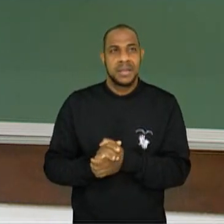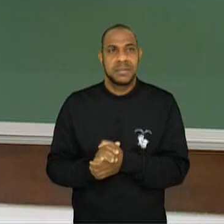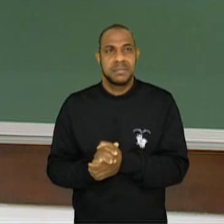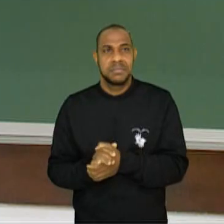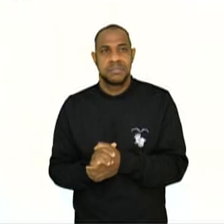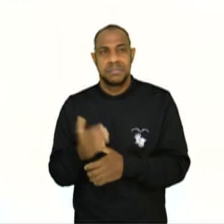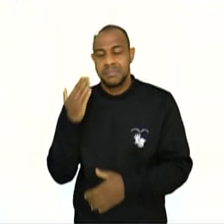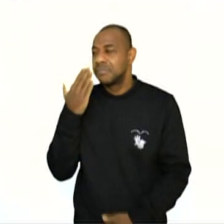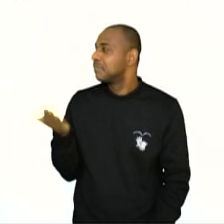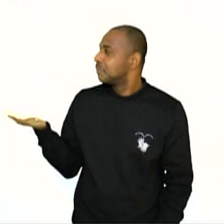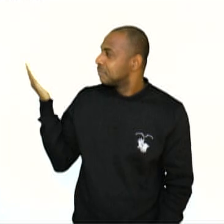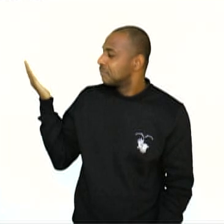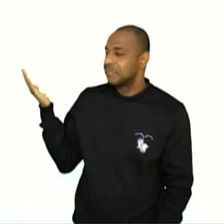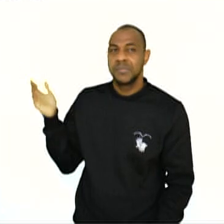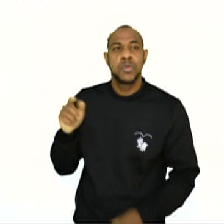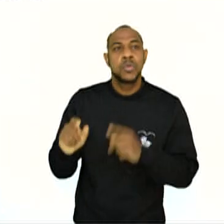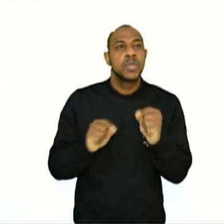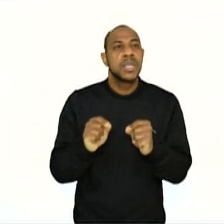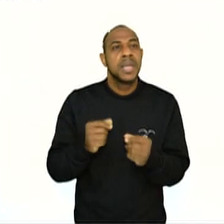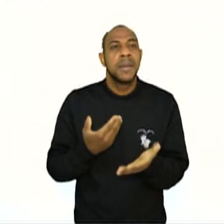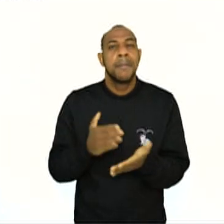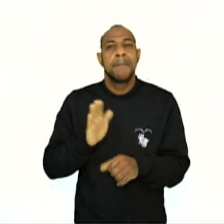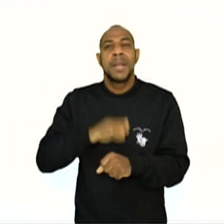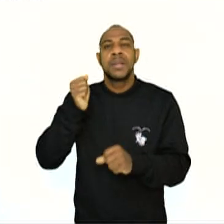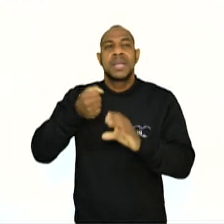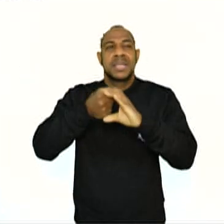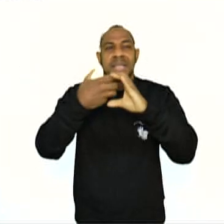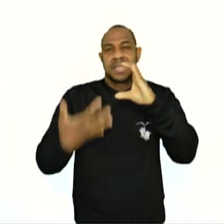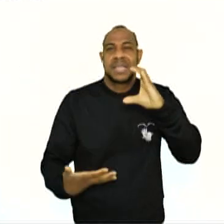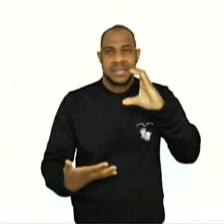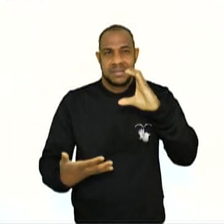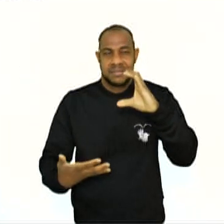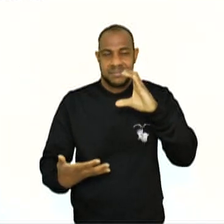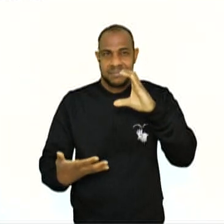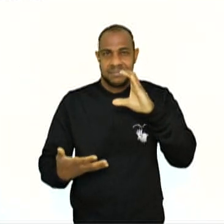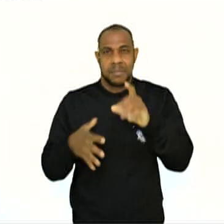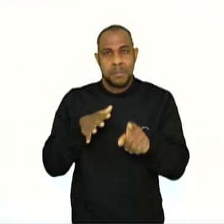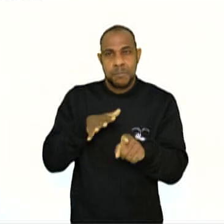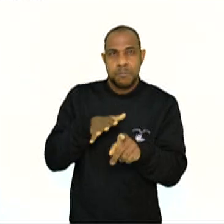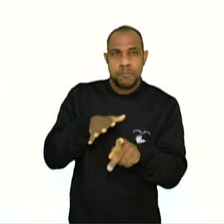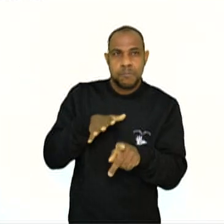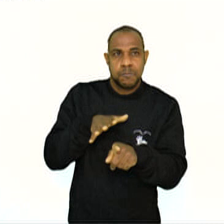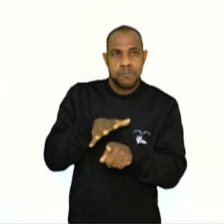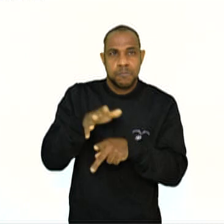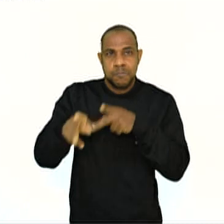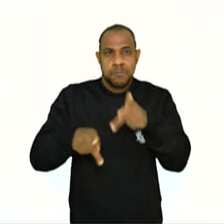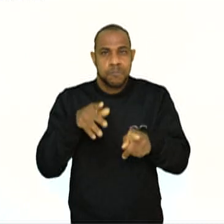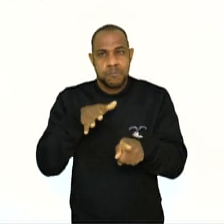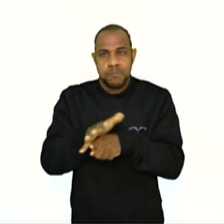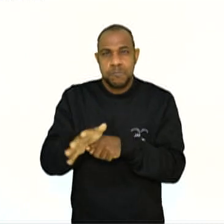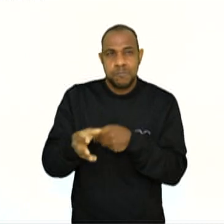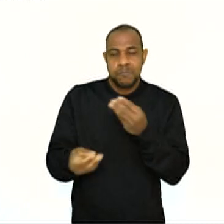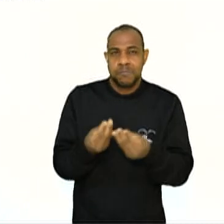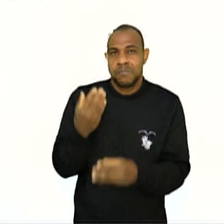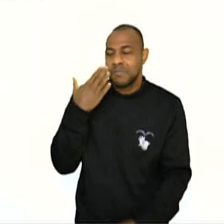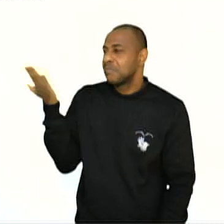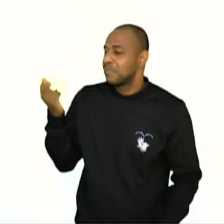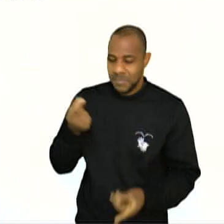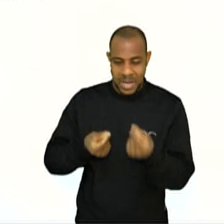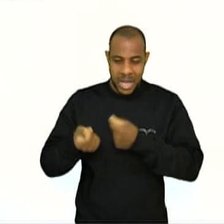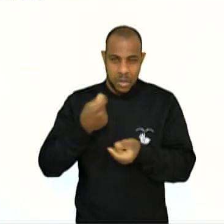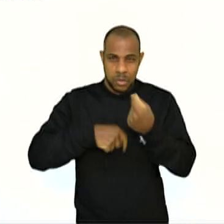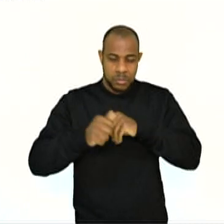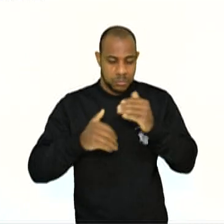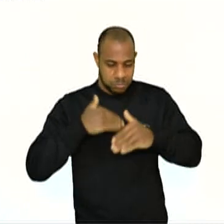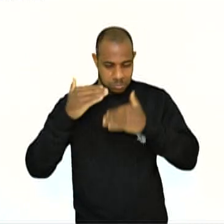desde o Vargas, aquilo que mais caracteriza o intervencionismo estatal, que é a ideia de que a economia se